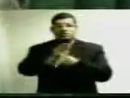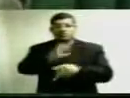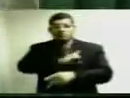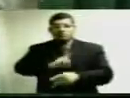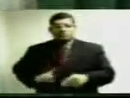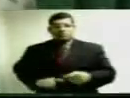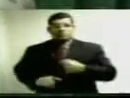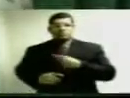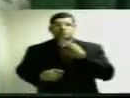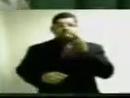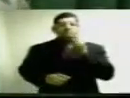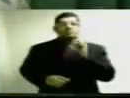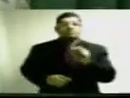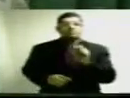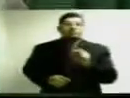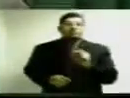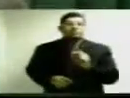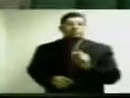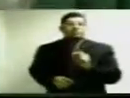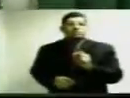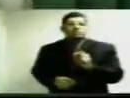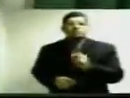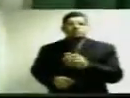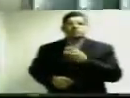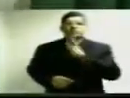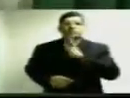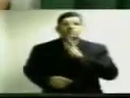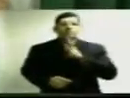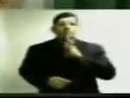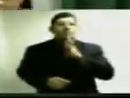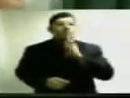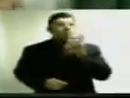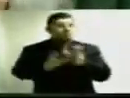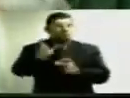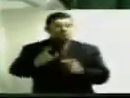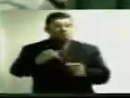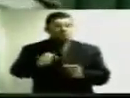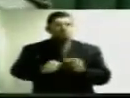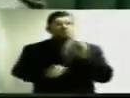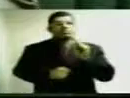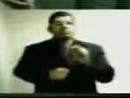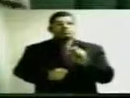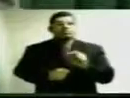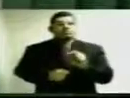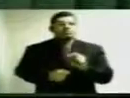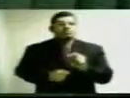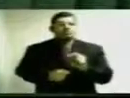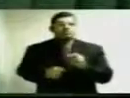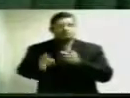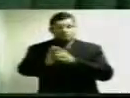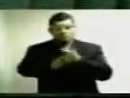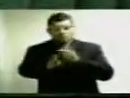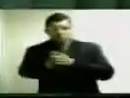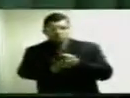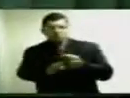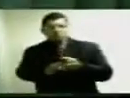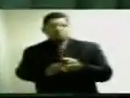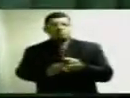dos deputados, em razão da conhecida postura da Câmara de que o